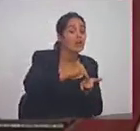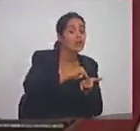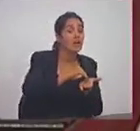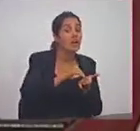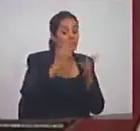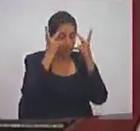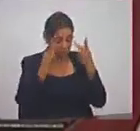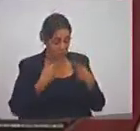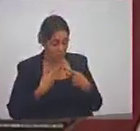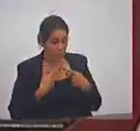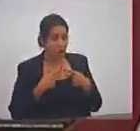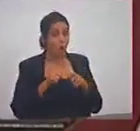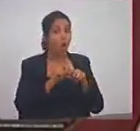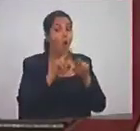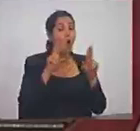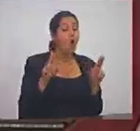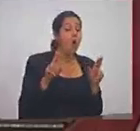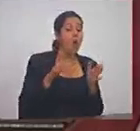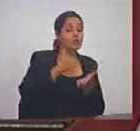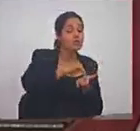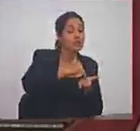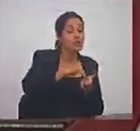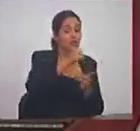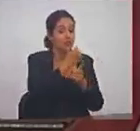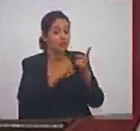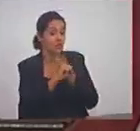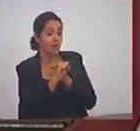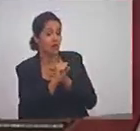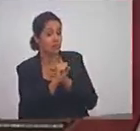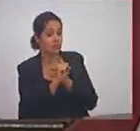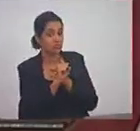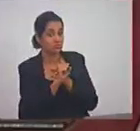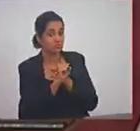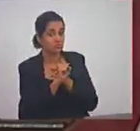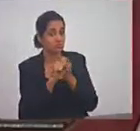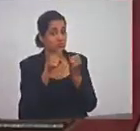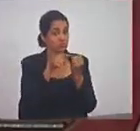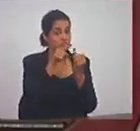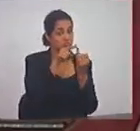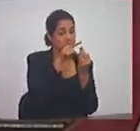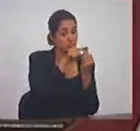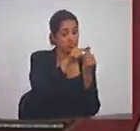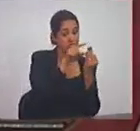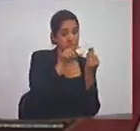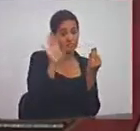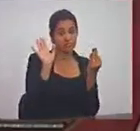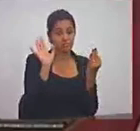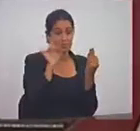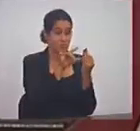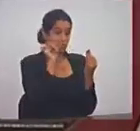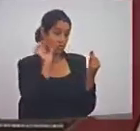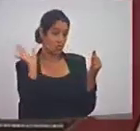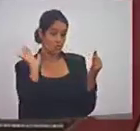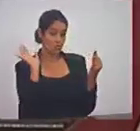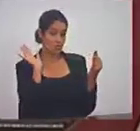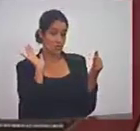Direitos Humanos, ou eu tenho DNA para estar secretário da Assistência Social. É um absurdo isso, que não dá para entender. A